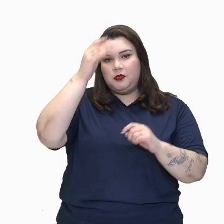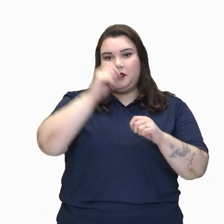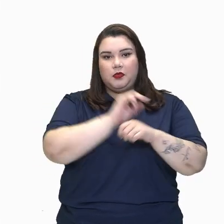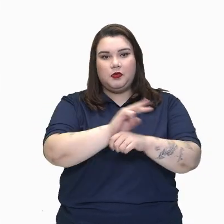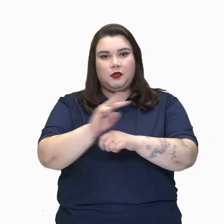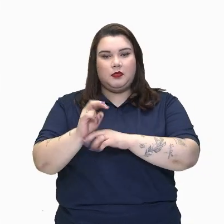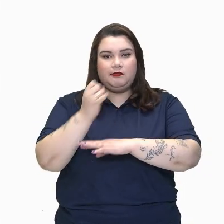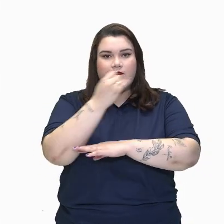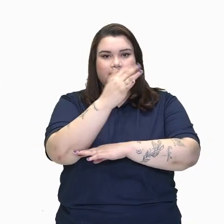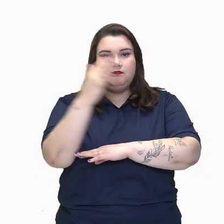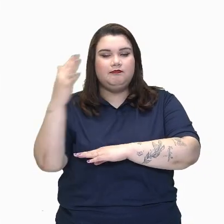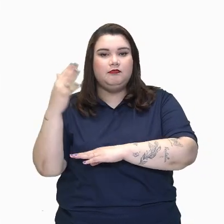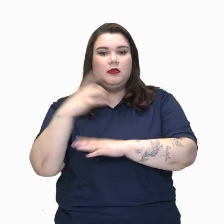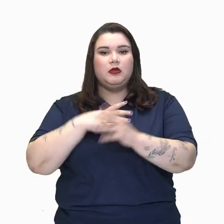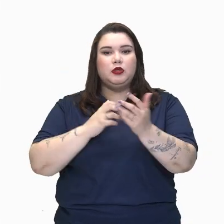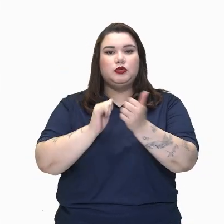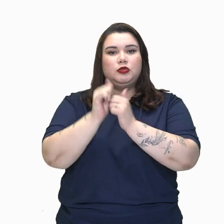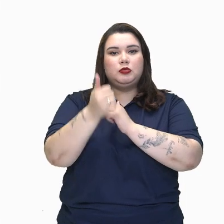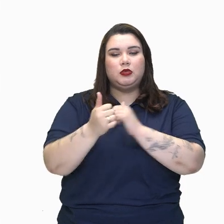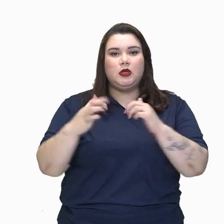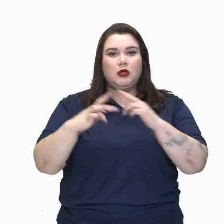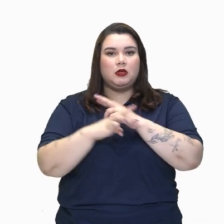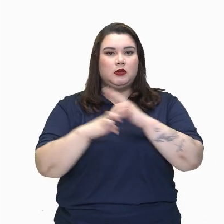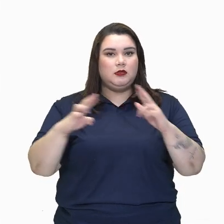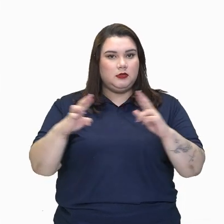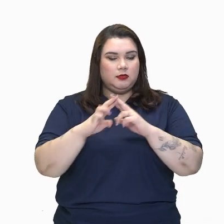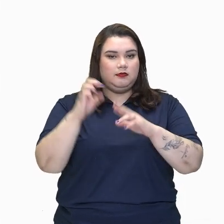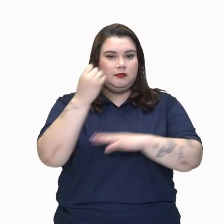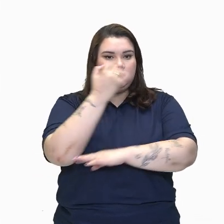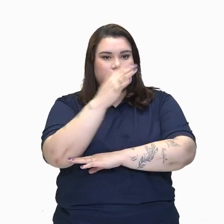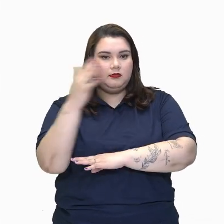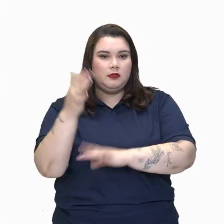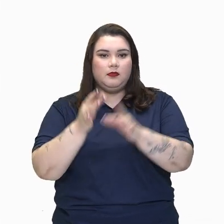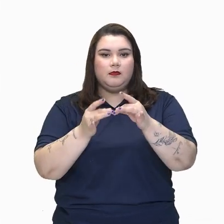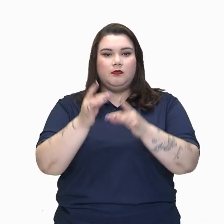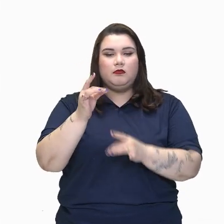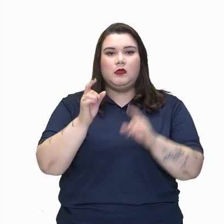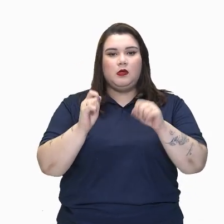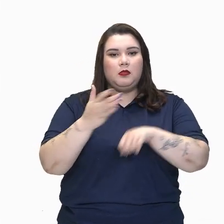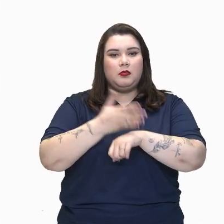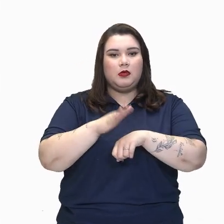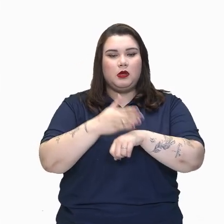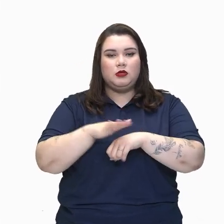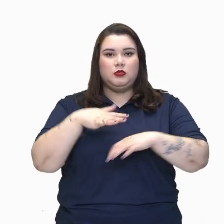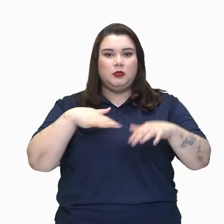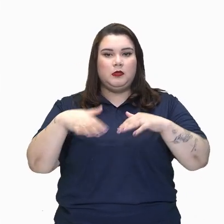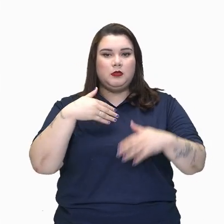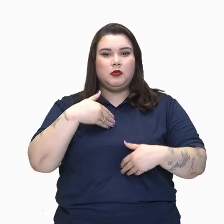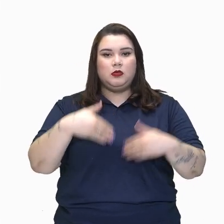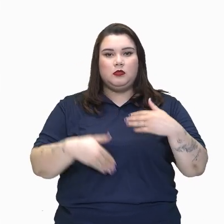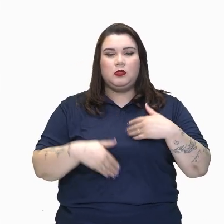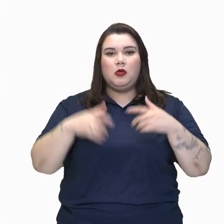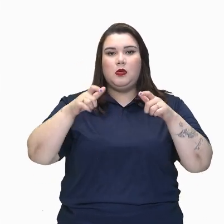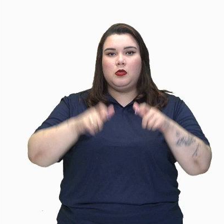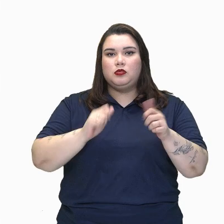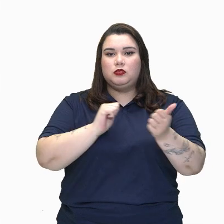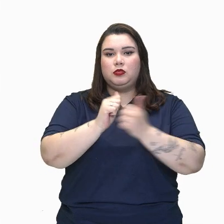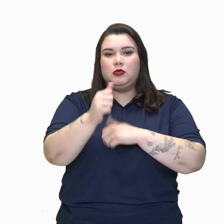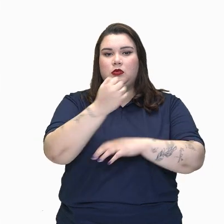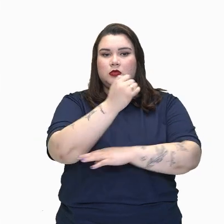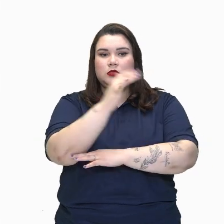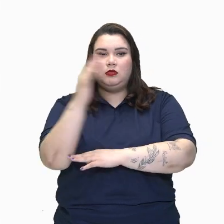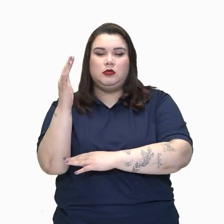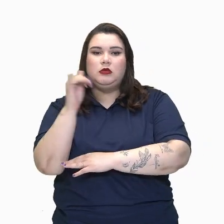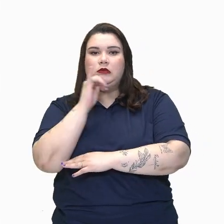preservação da natureza, esportes naturais, né? O detalhamento, práticas corporais realizadas em meio